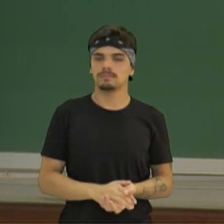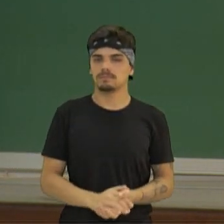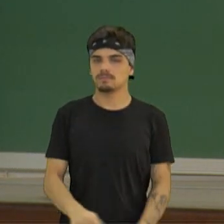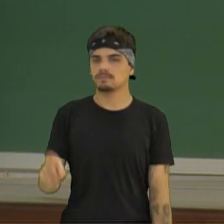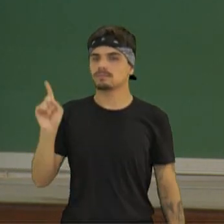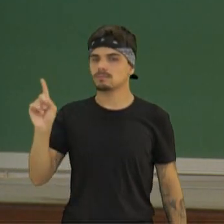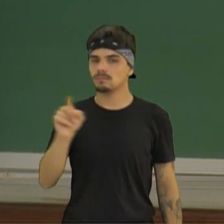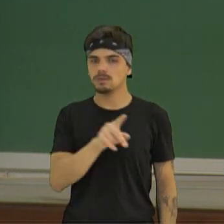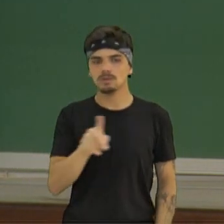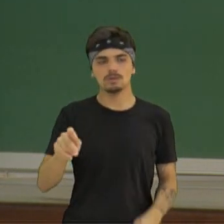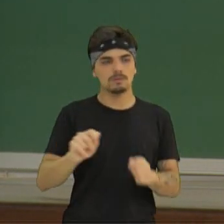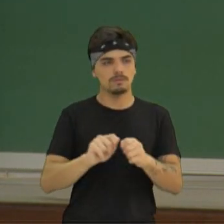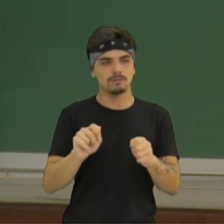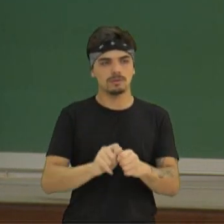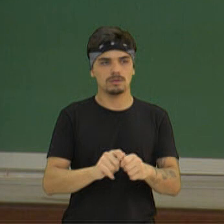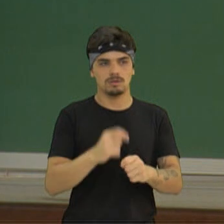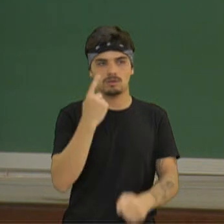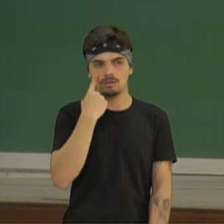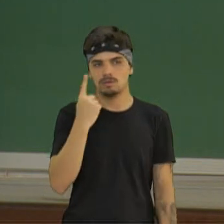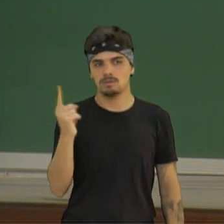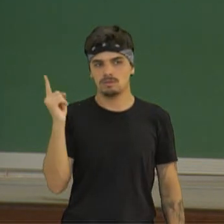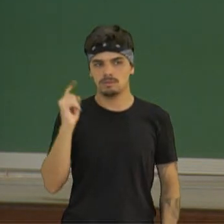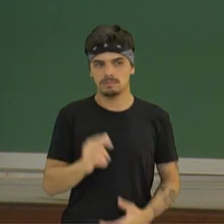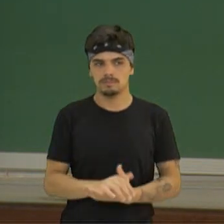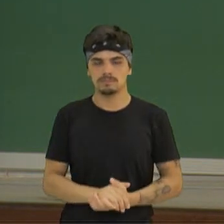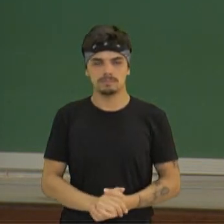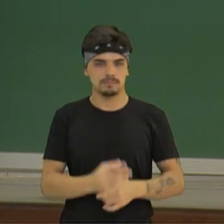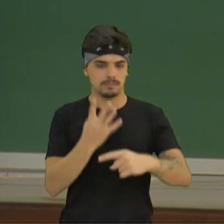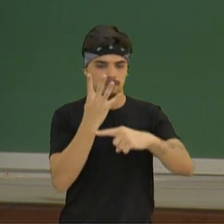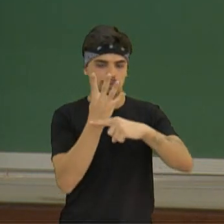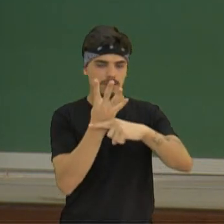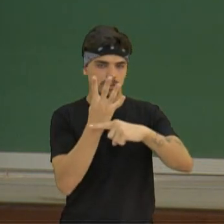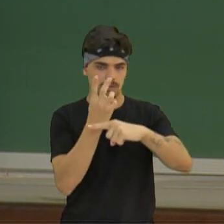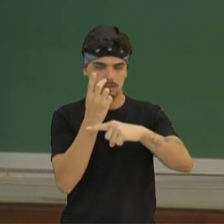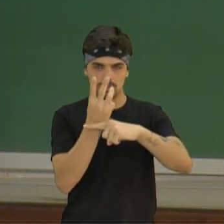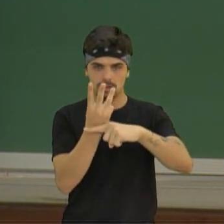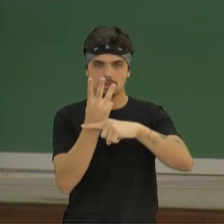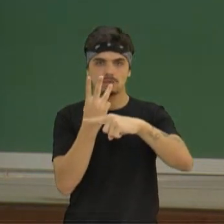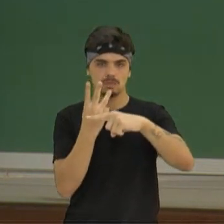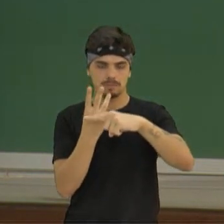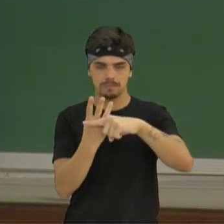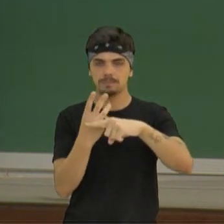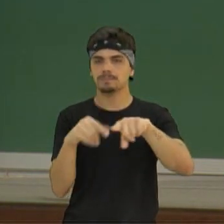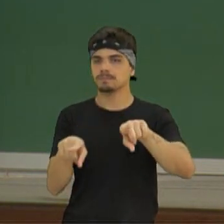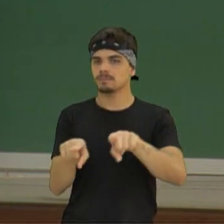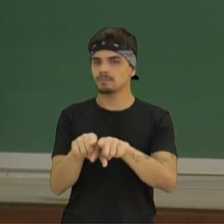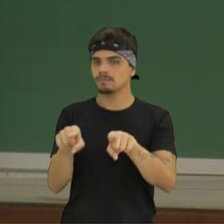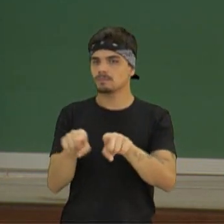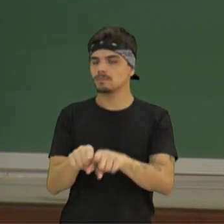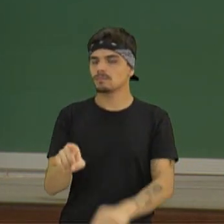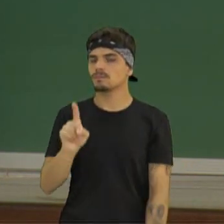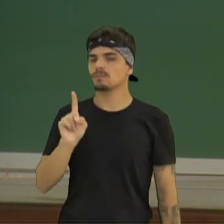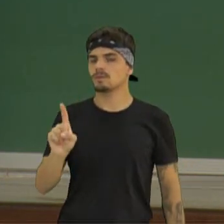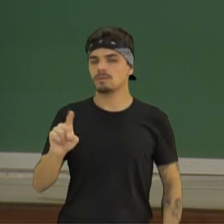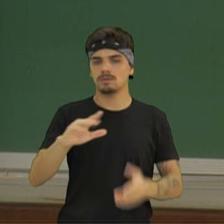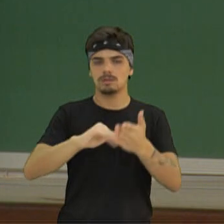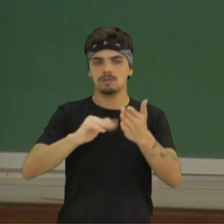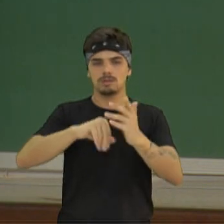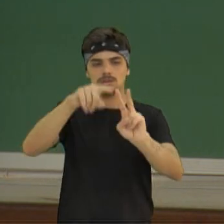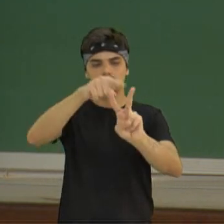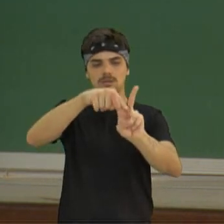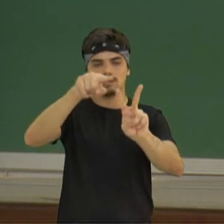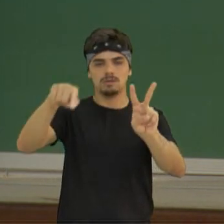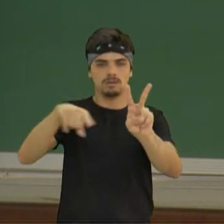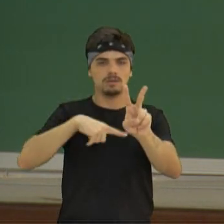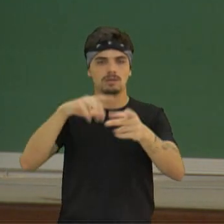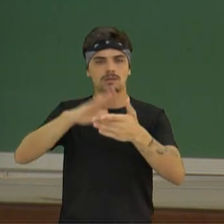faz? 4 vezes 1, 4 menos 1, 3/4. Gente, para extrair a raiz, a gente viu que no final dessa conta a gente